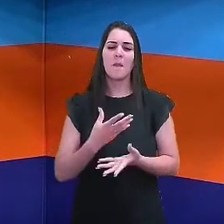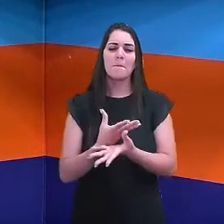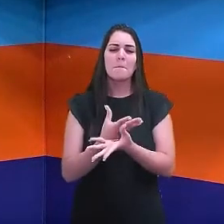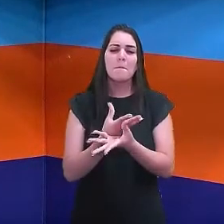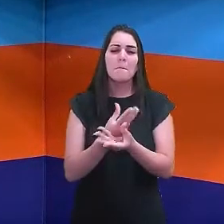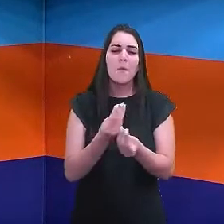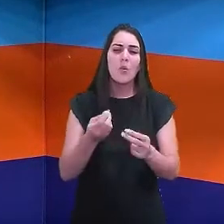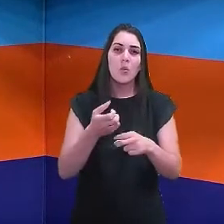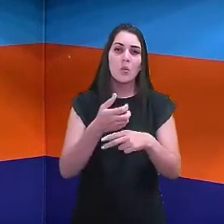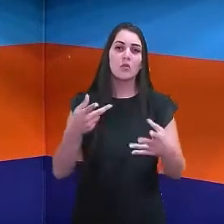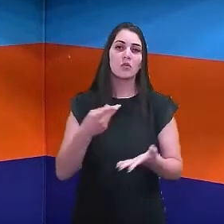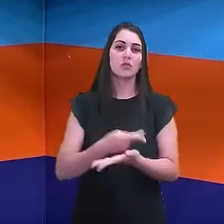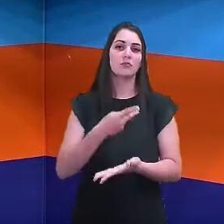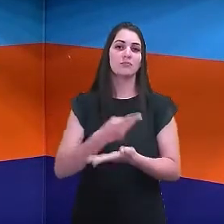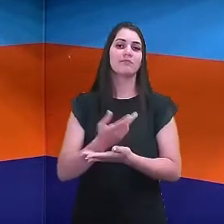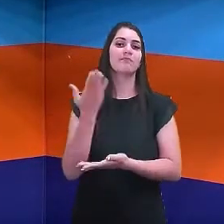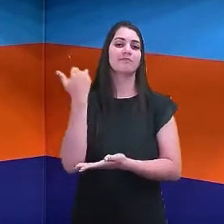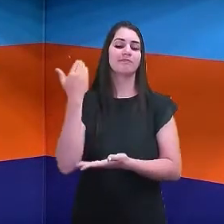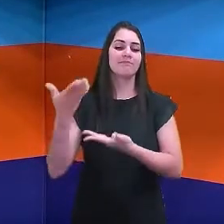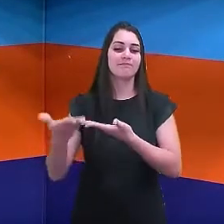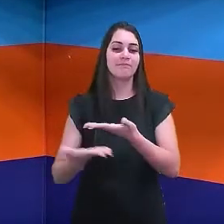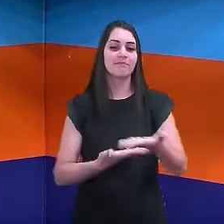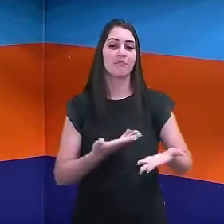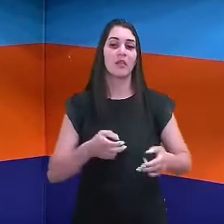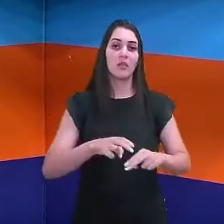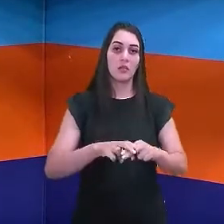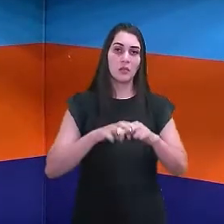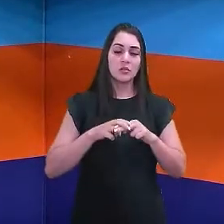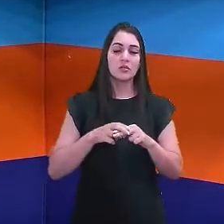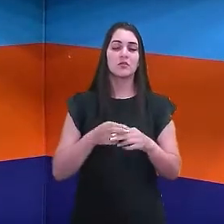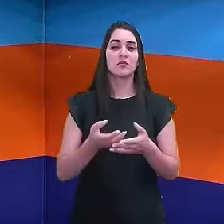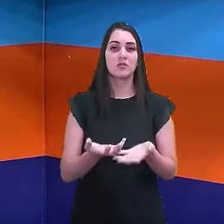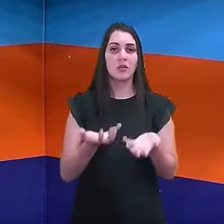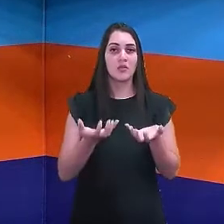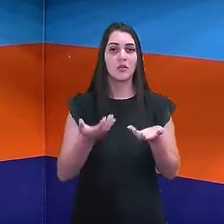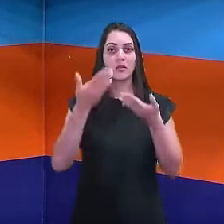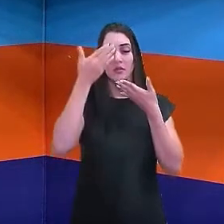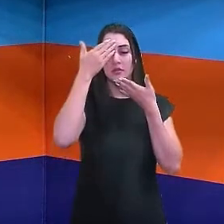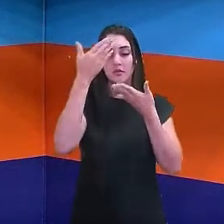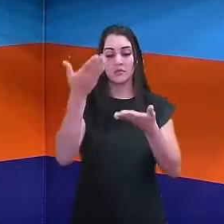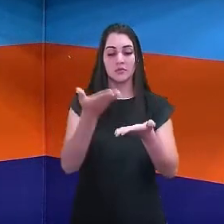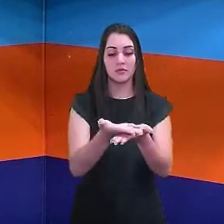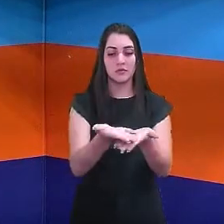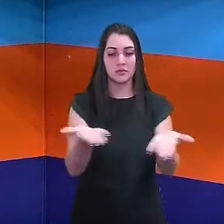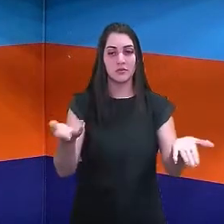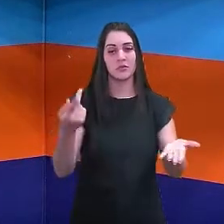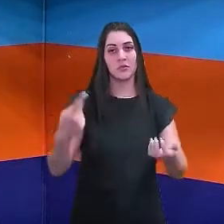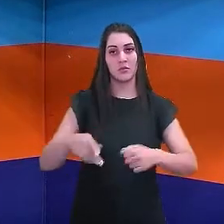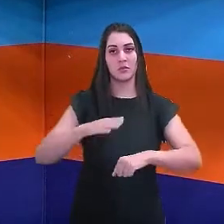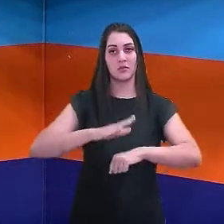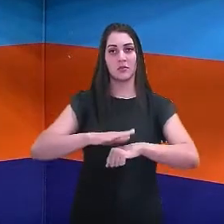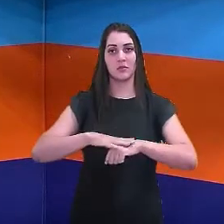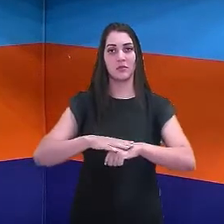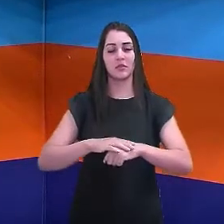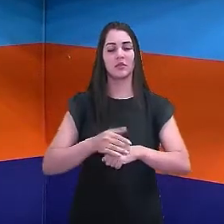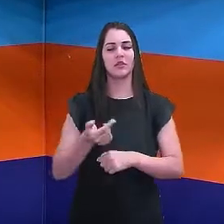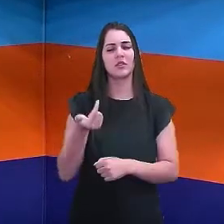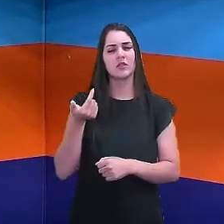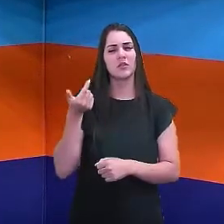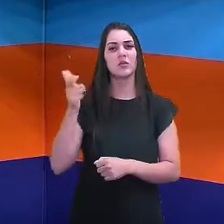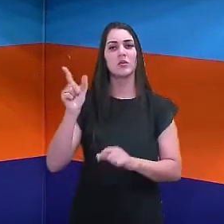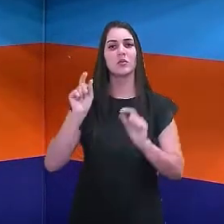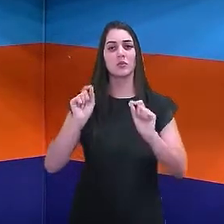passado envolvido. Então, por isso, pessoal, eu quero agradecer a vocês por esse momento. Dizer que em